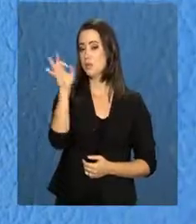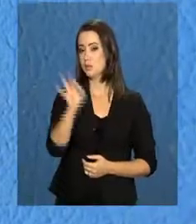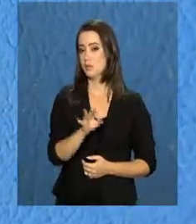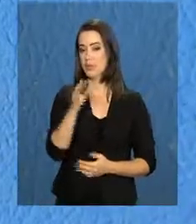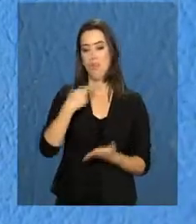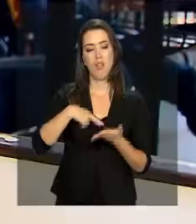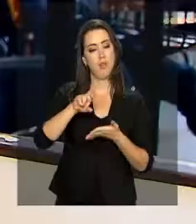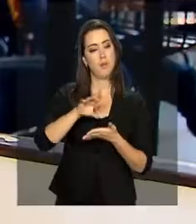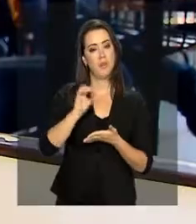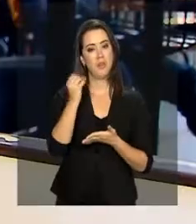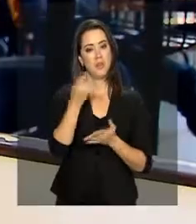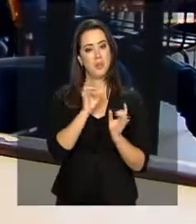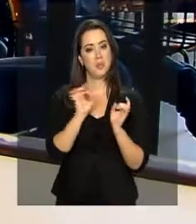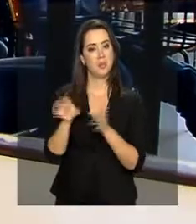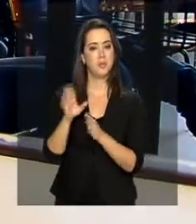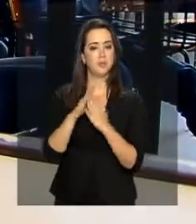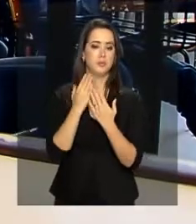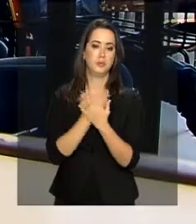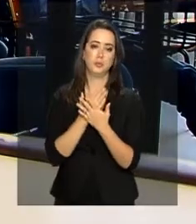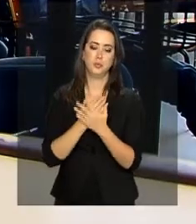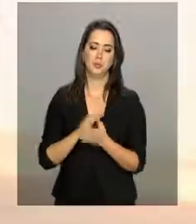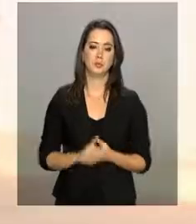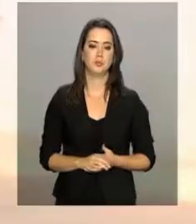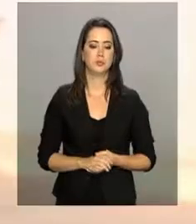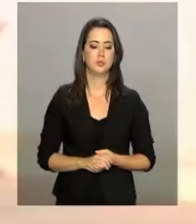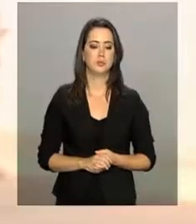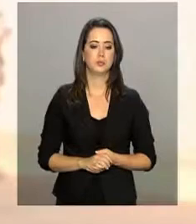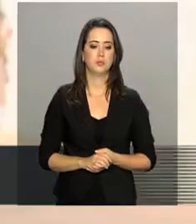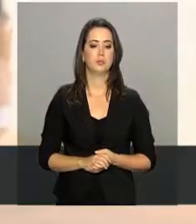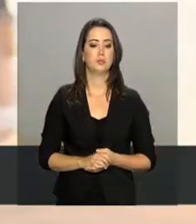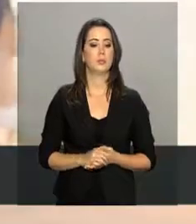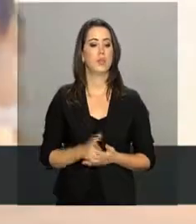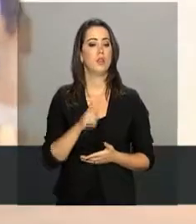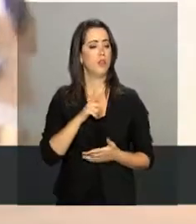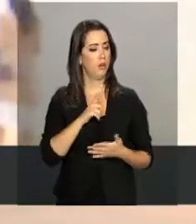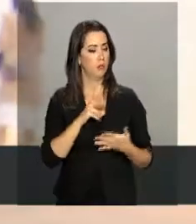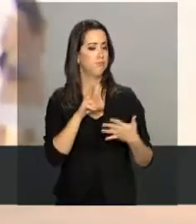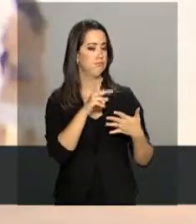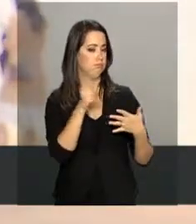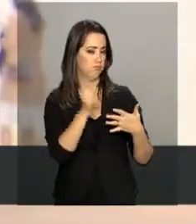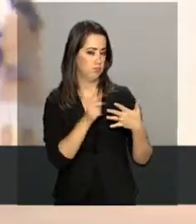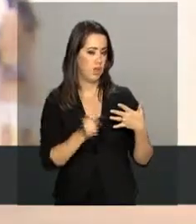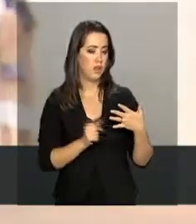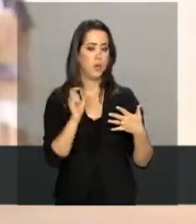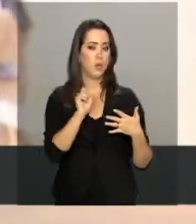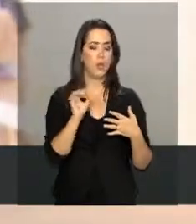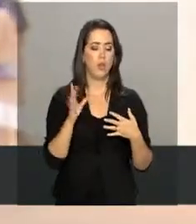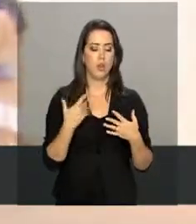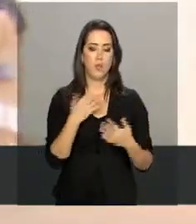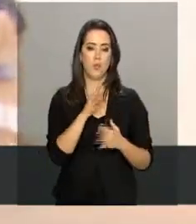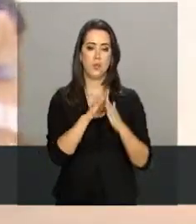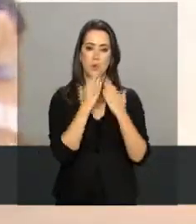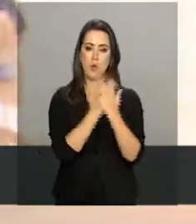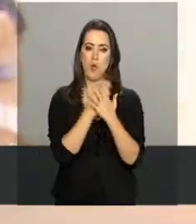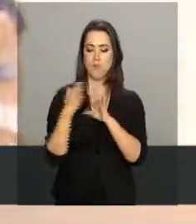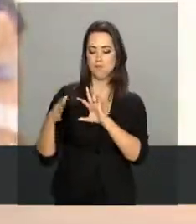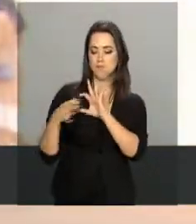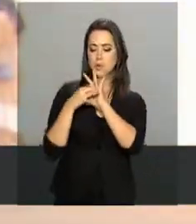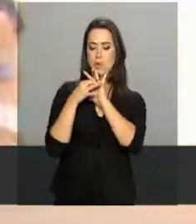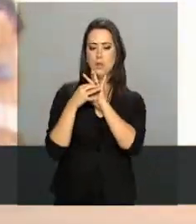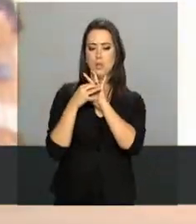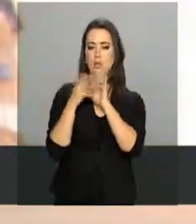reprovaram o abandonaram os estudos entre as medidas uma escola mais conectada com a realidade dos